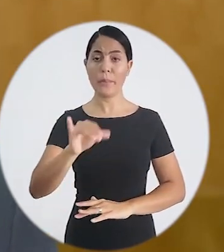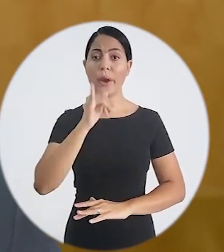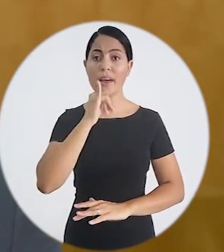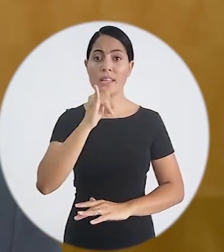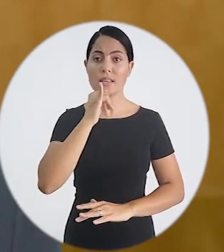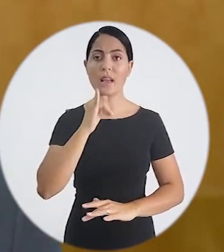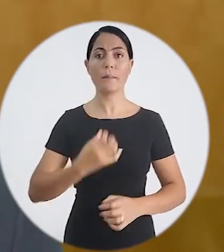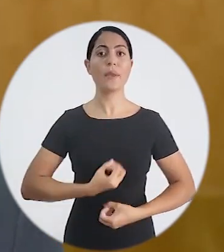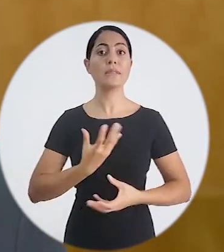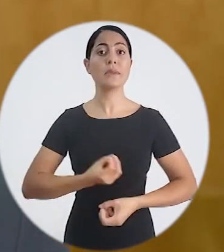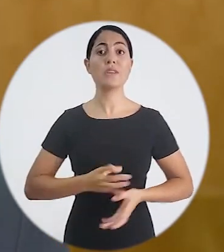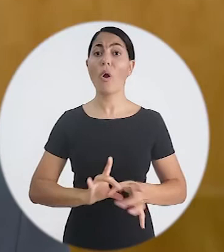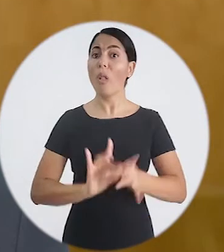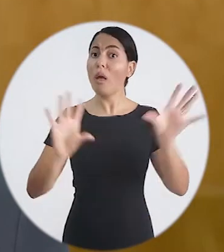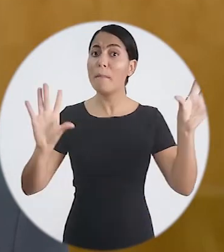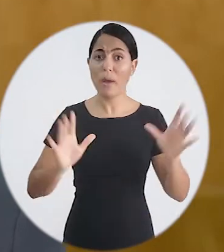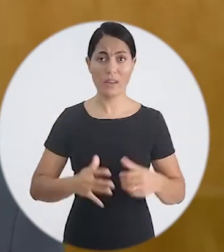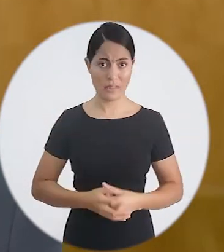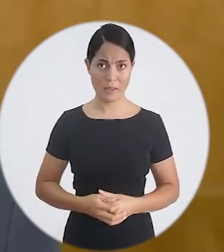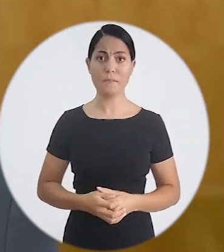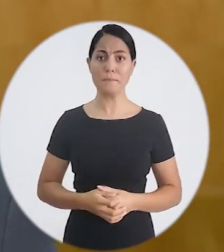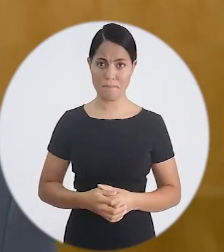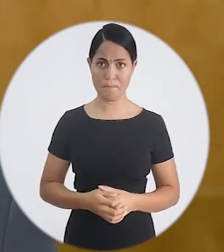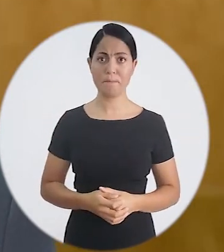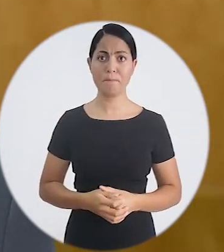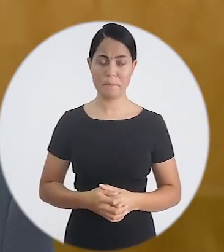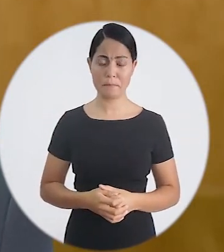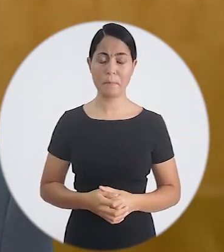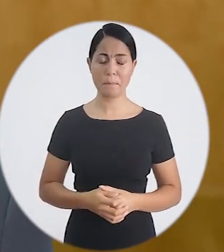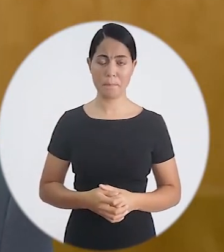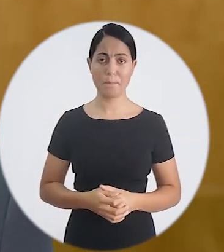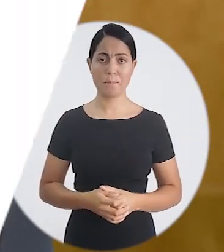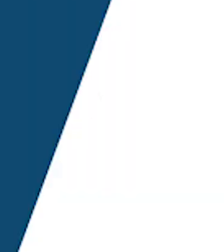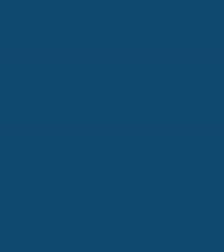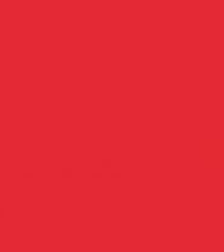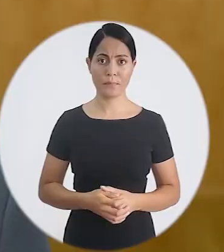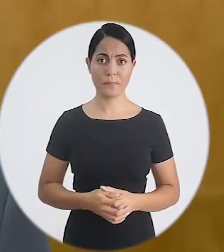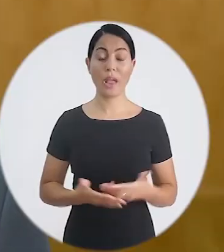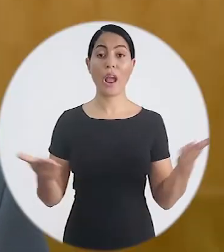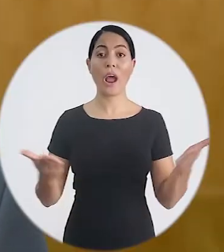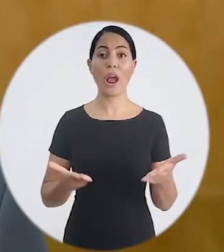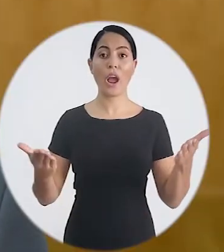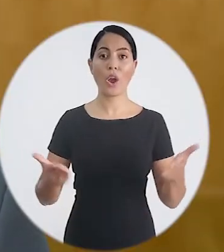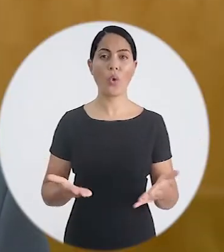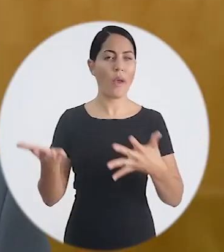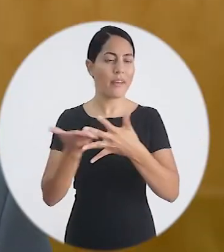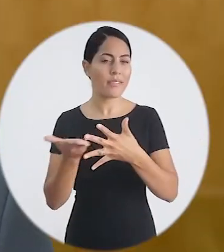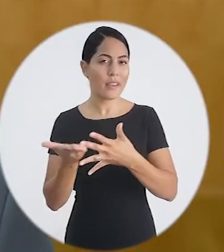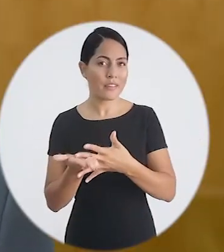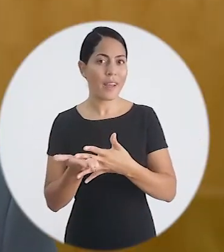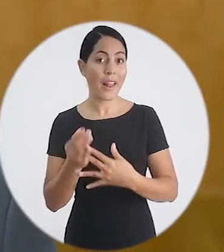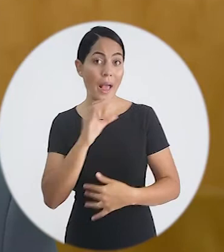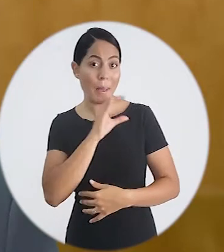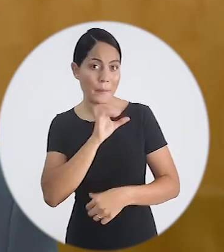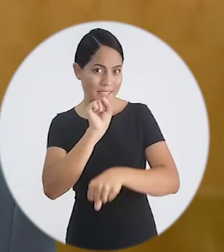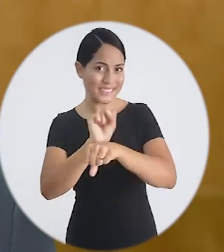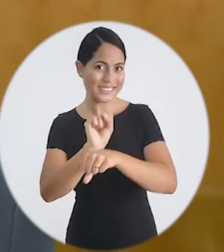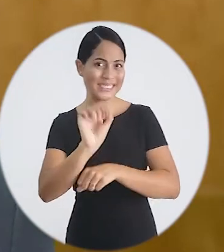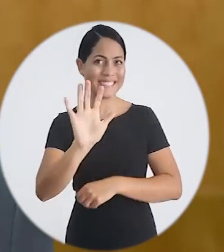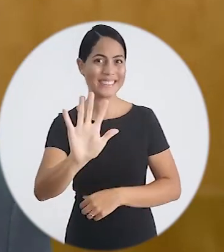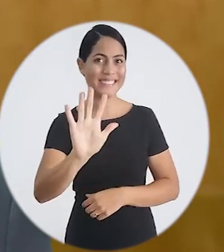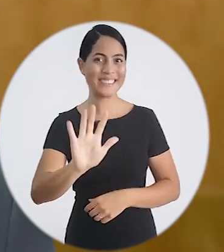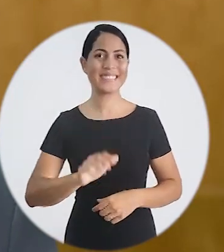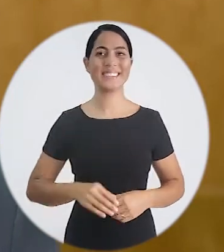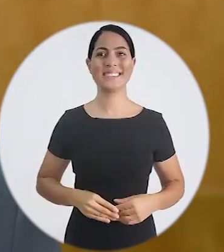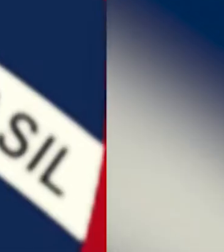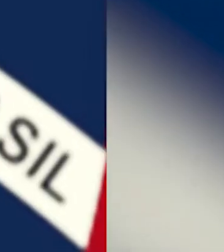Direito, como a liberdade de expressão. Fecha aspas. Vamos ao intervalo, é rapidinho, não